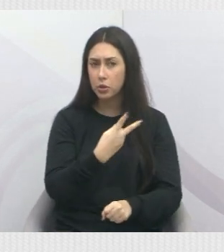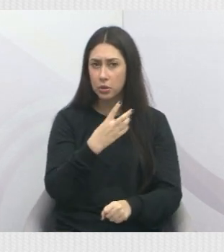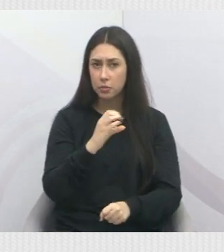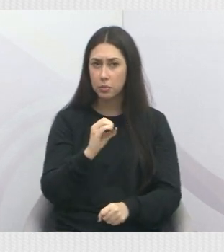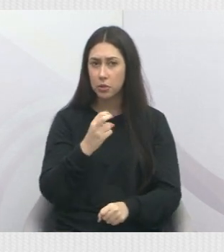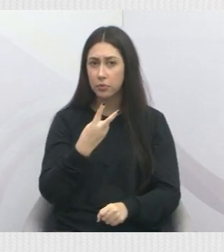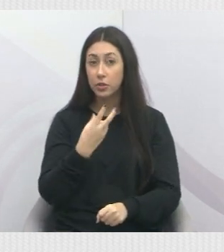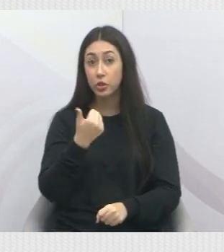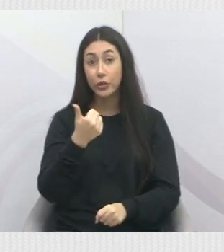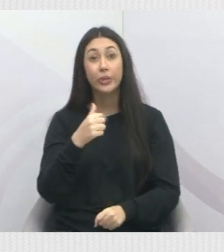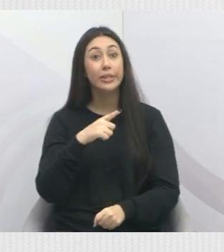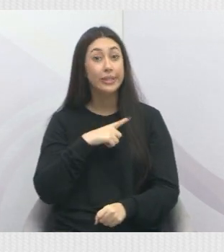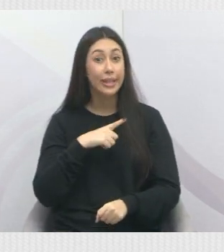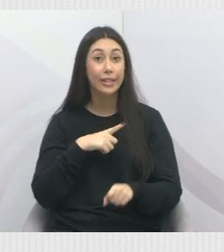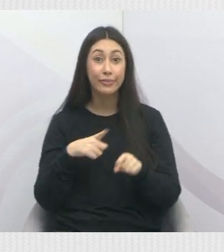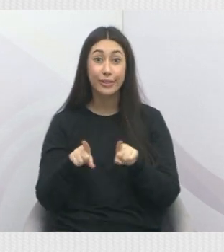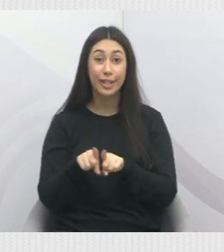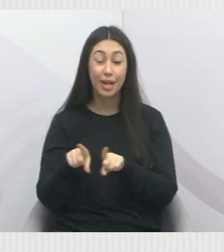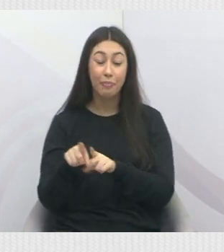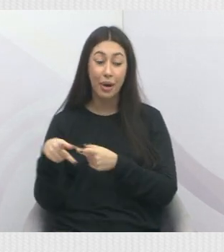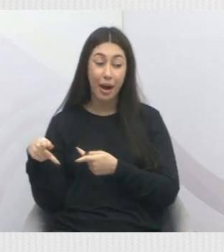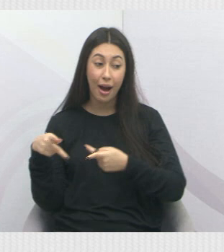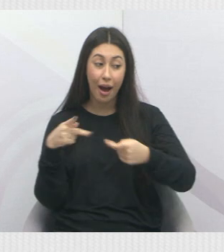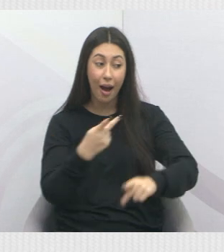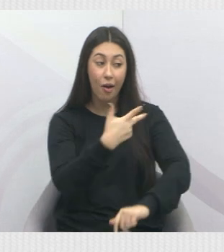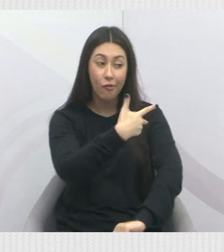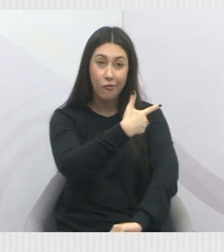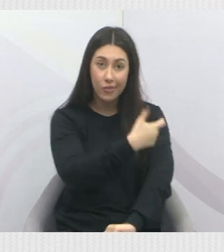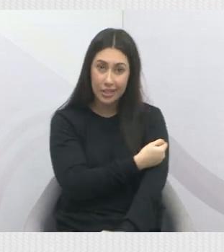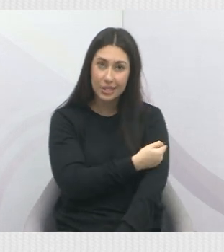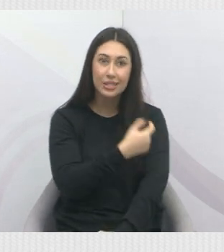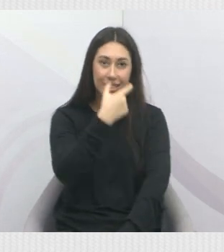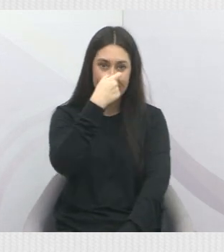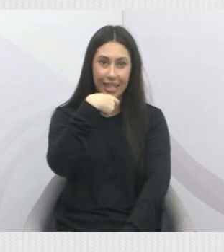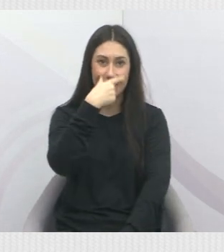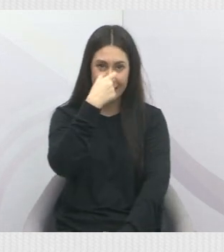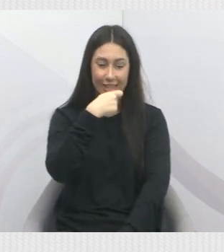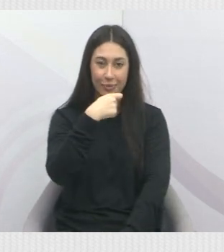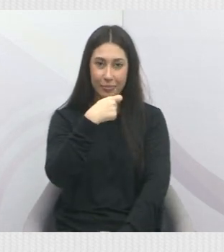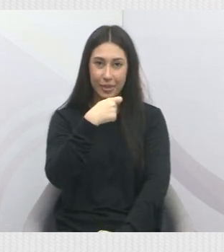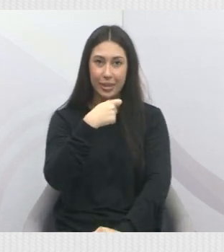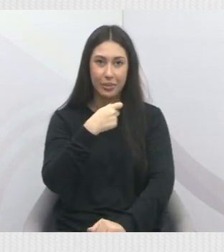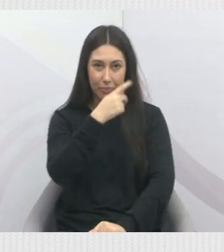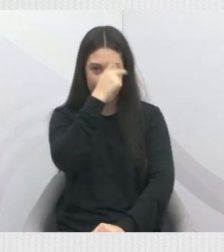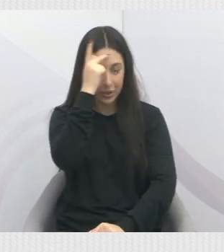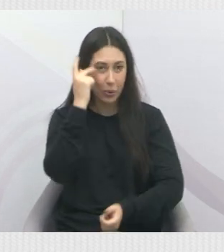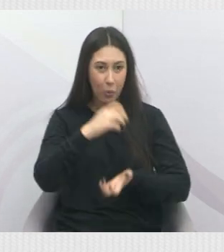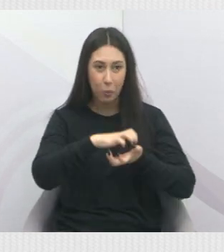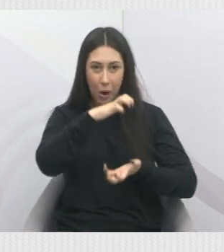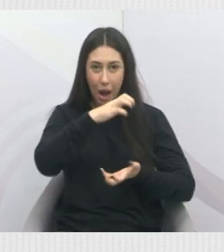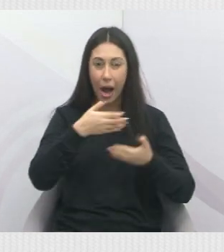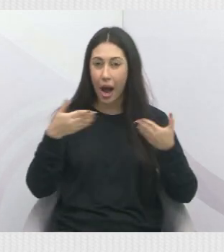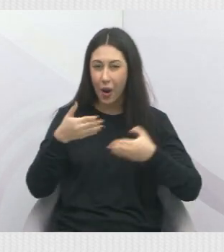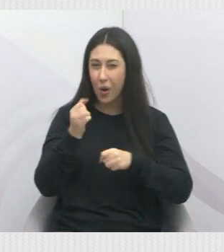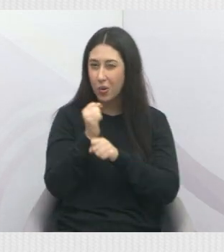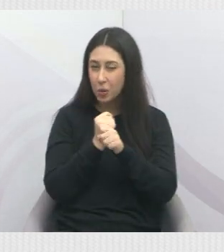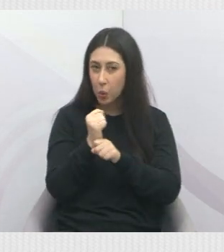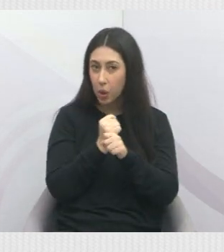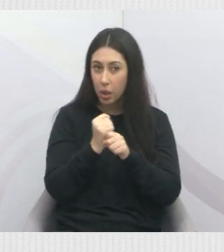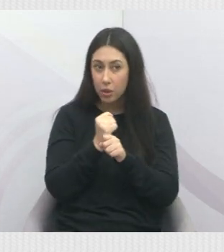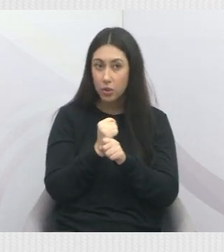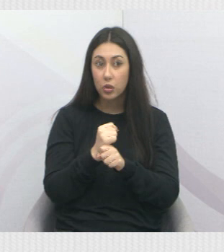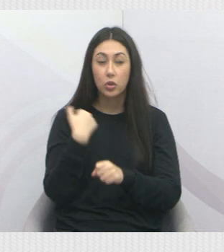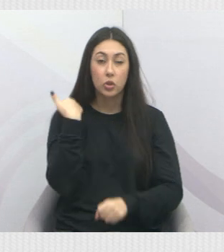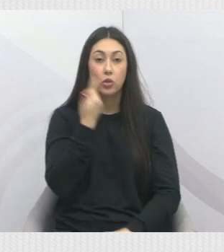teve a vacinação contra a gripe para idosos no domicílio, e este ano, no primeiro quadrimestre, nós